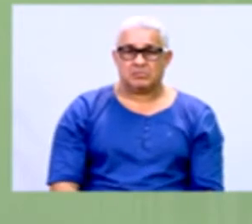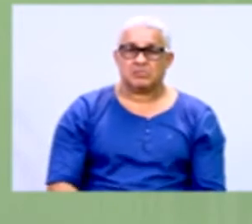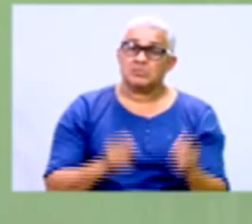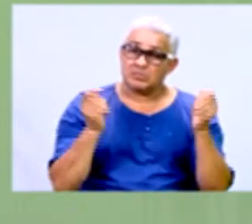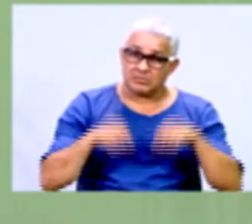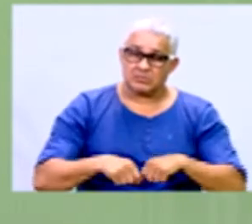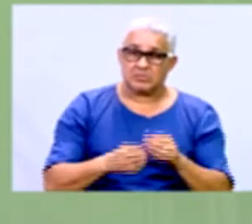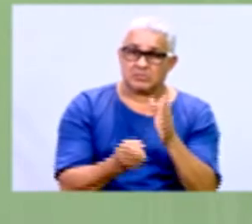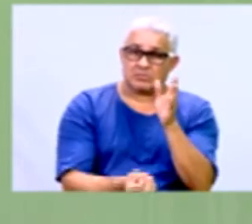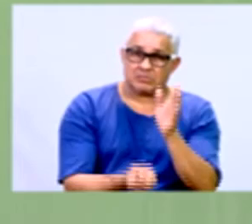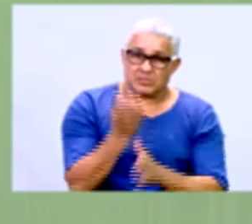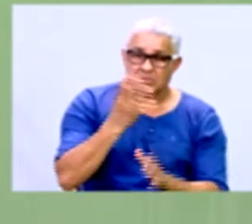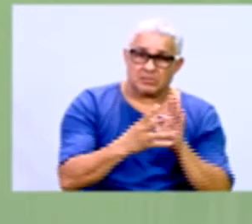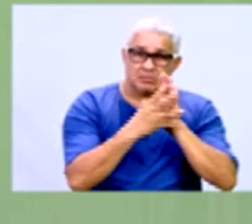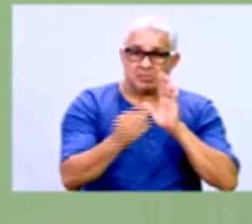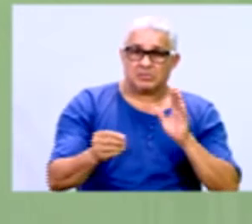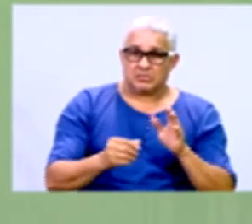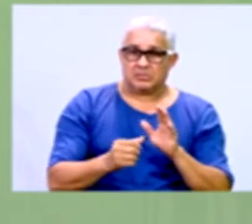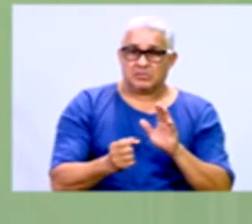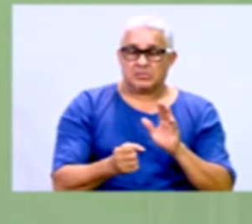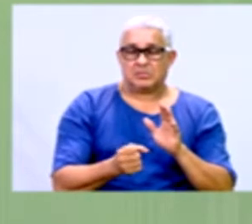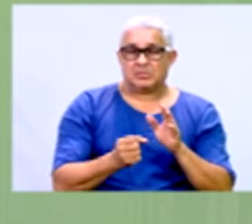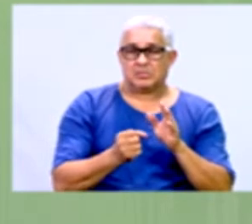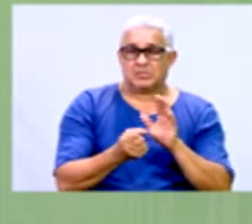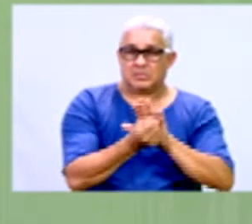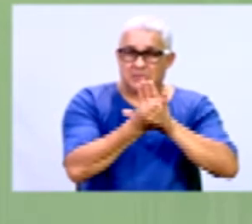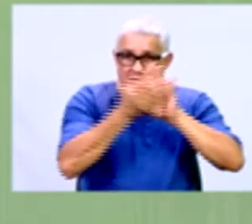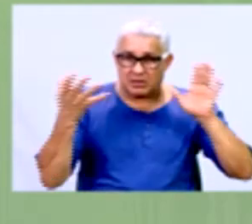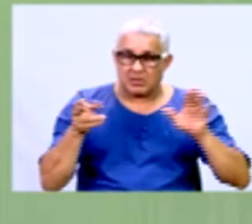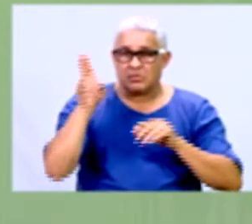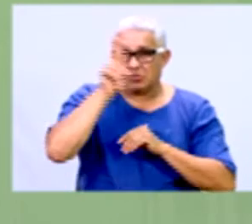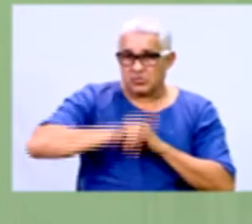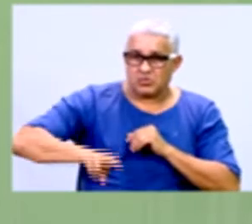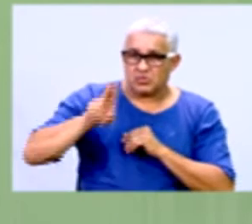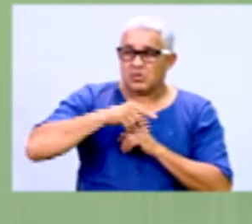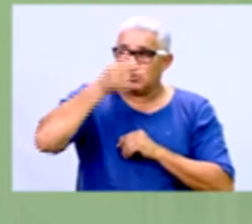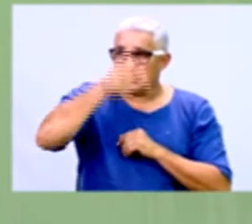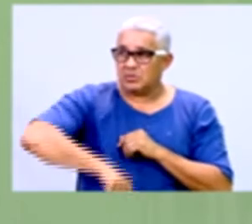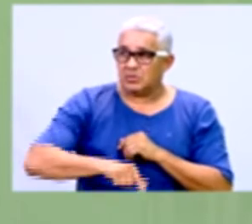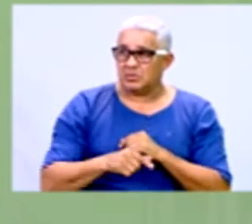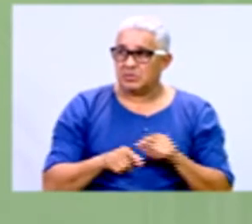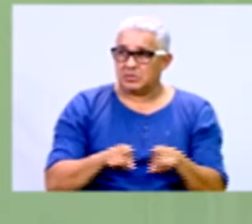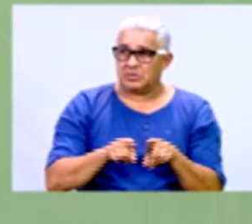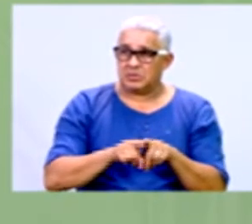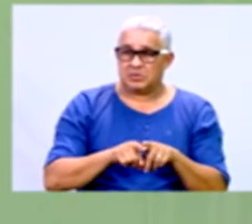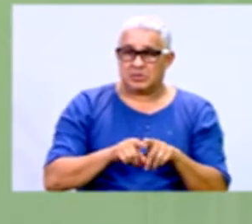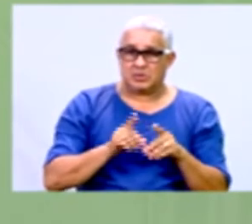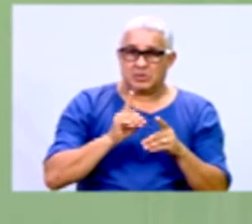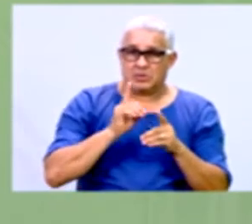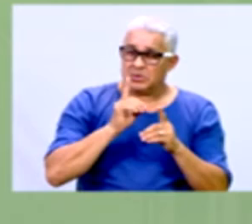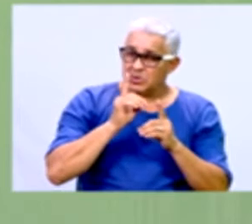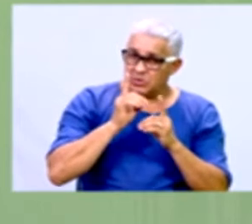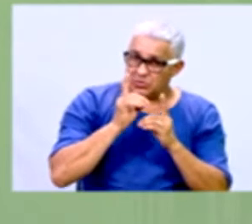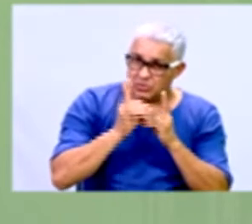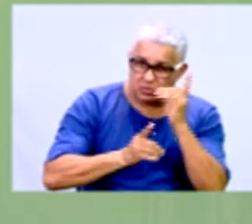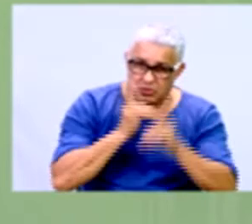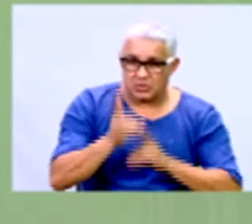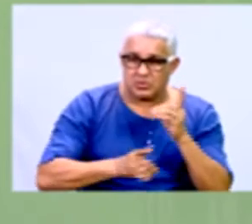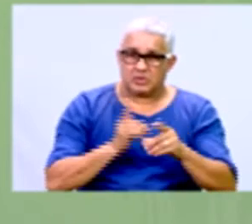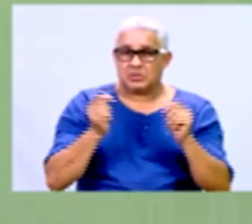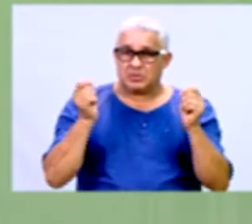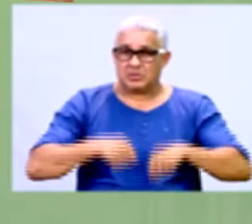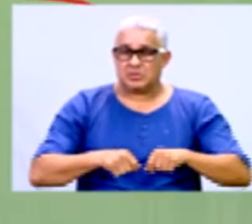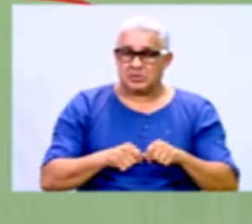possível criar um modelo de aplicação que a gente pode reutilizar, olha aqui, ó, e de forma dinâmica, né? Possibilitar